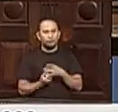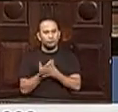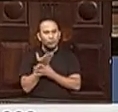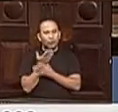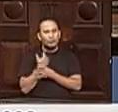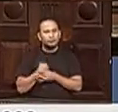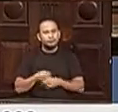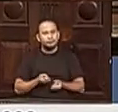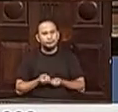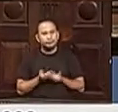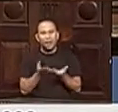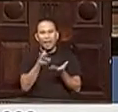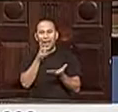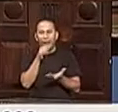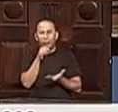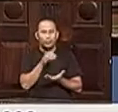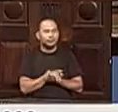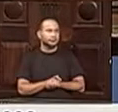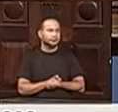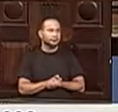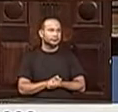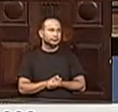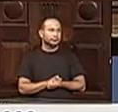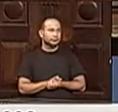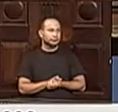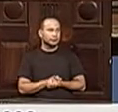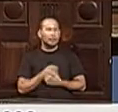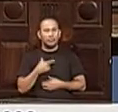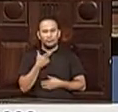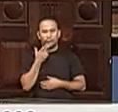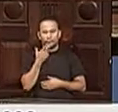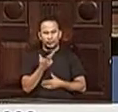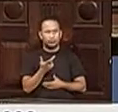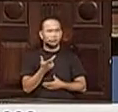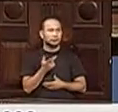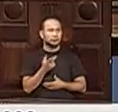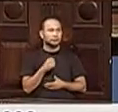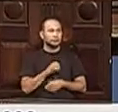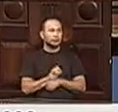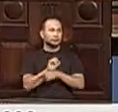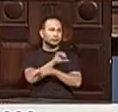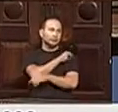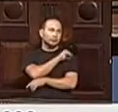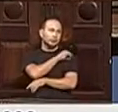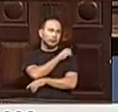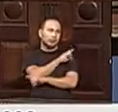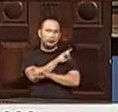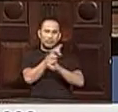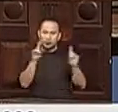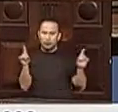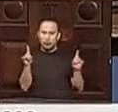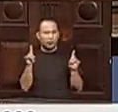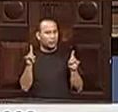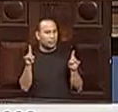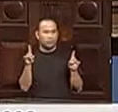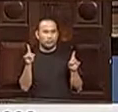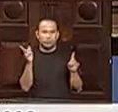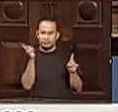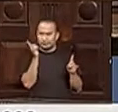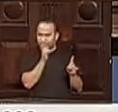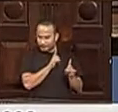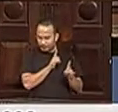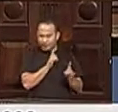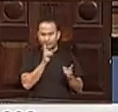de fornecimento de água. Eu diria que o estado do Rio de Janeiro não